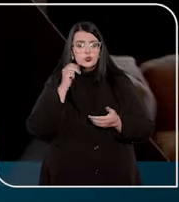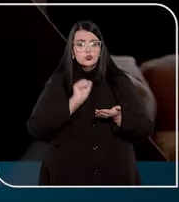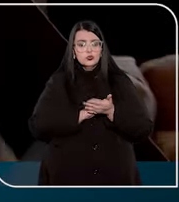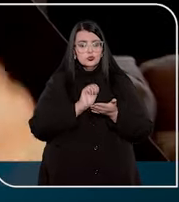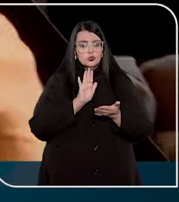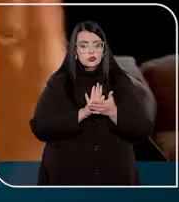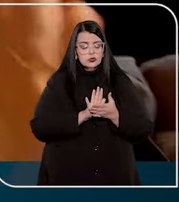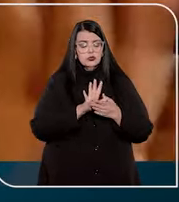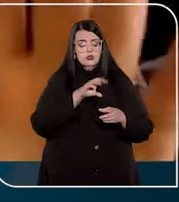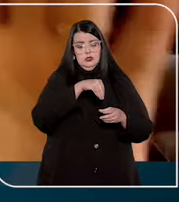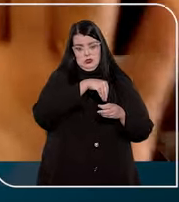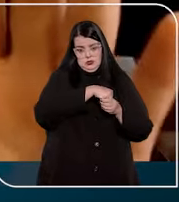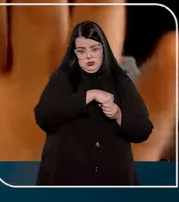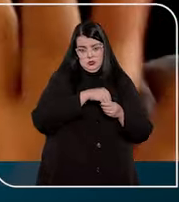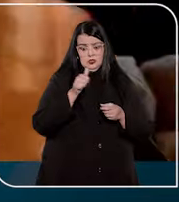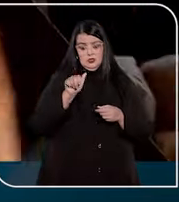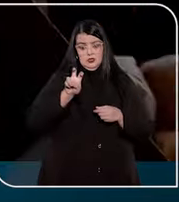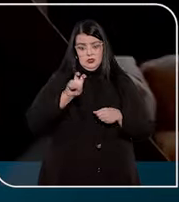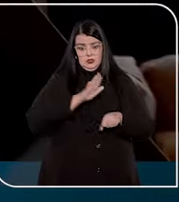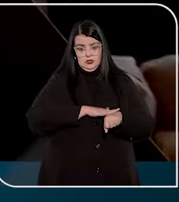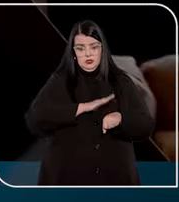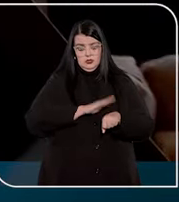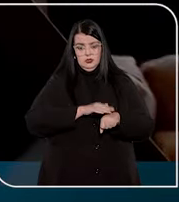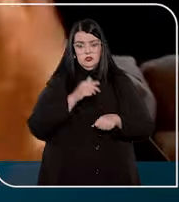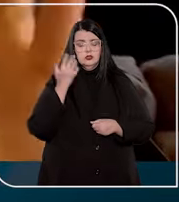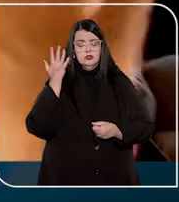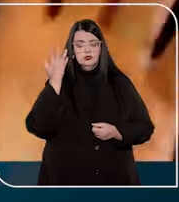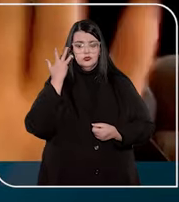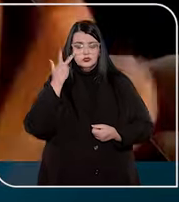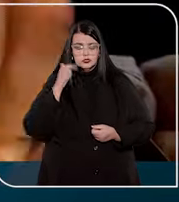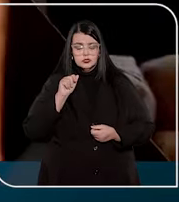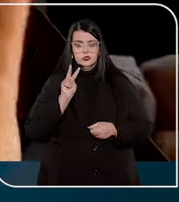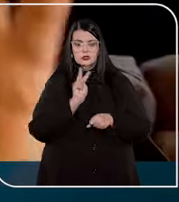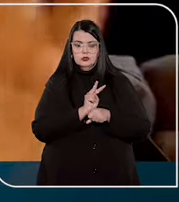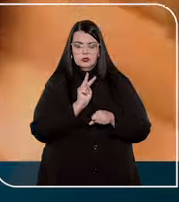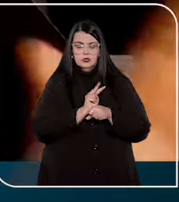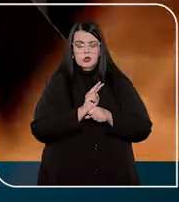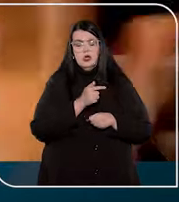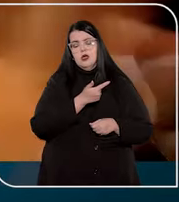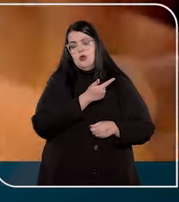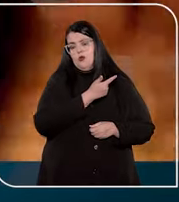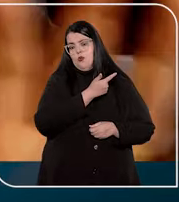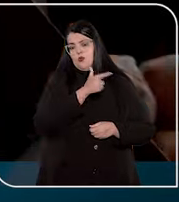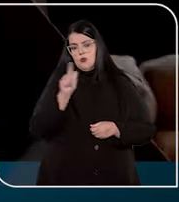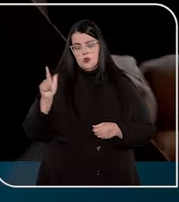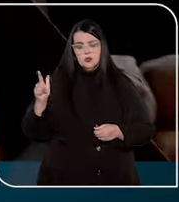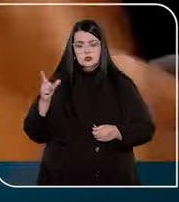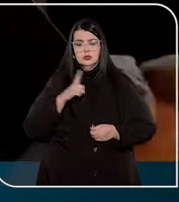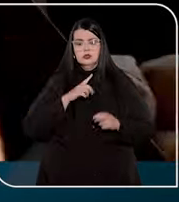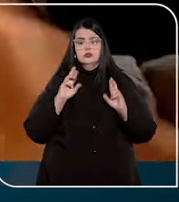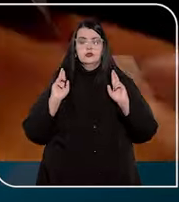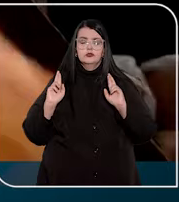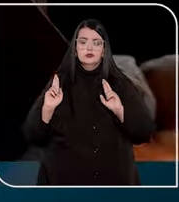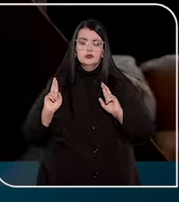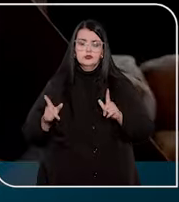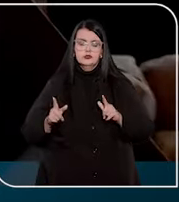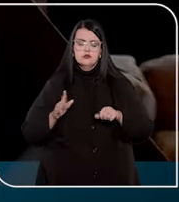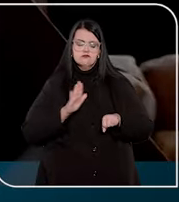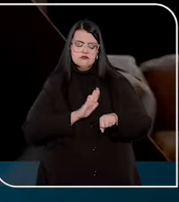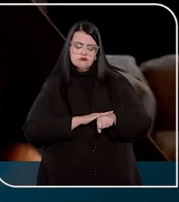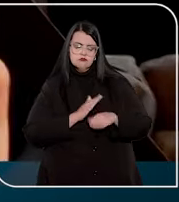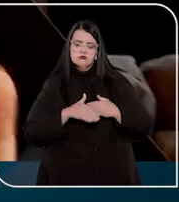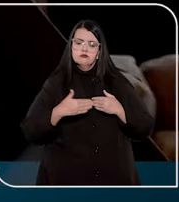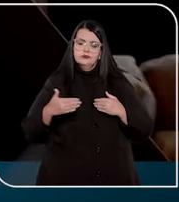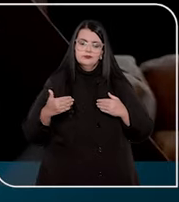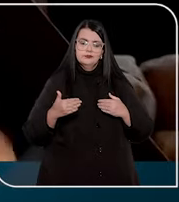o interno com prazo de 15 dias úteis no processo civil, além de algumas outras pouquíssimas diferenças aí de prazo, etc.